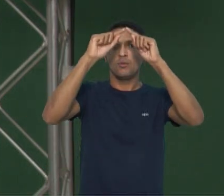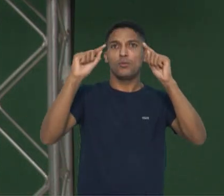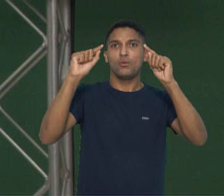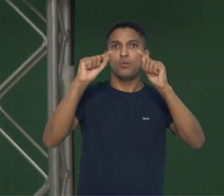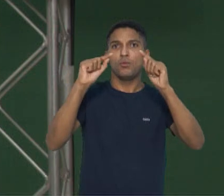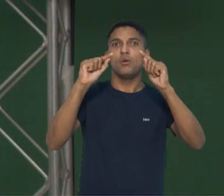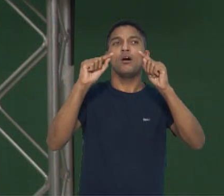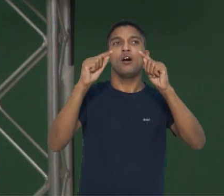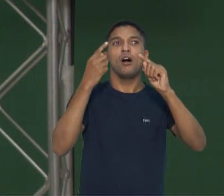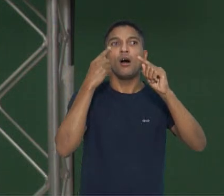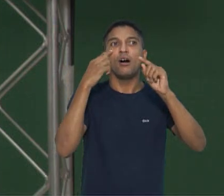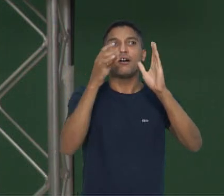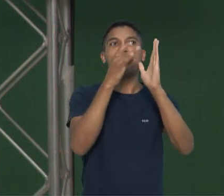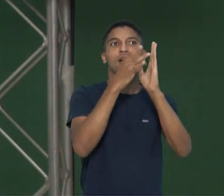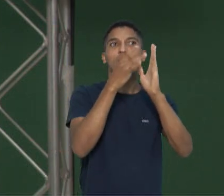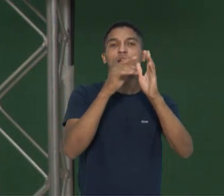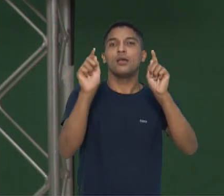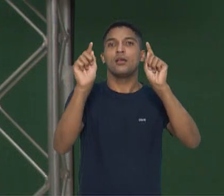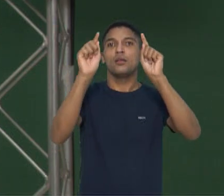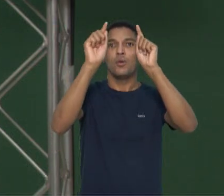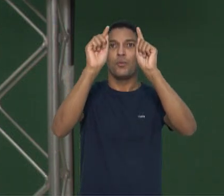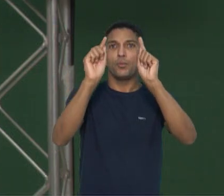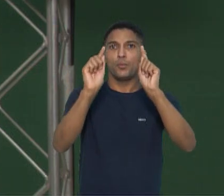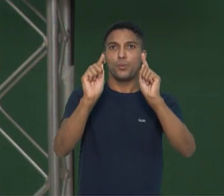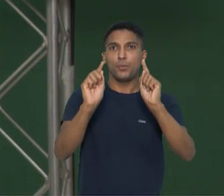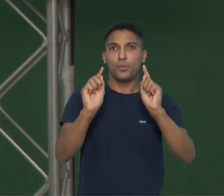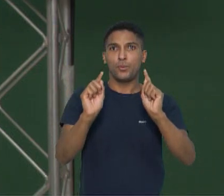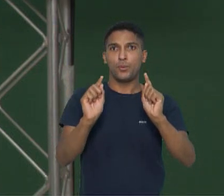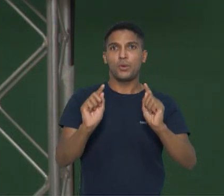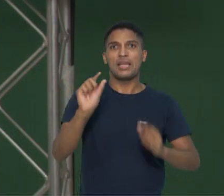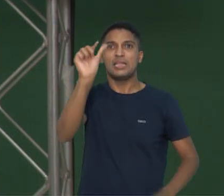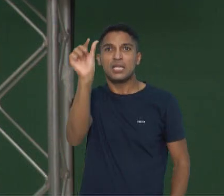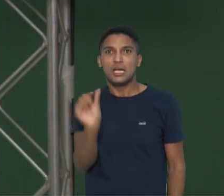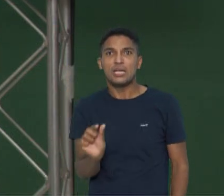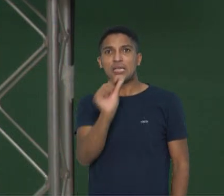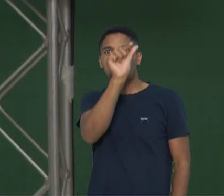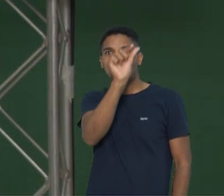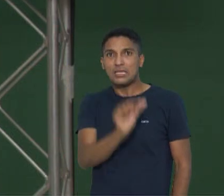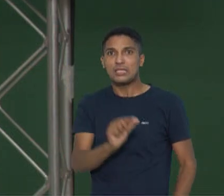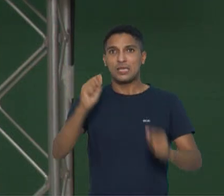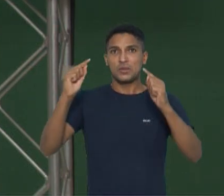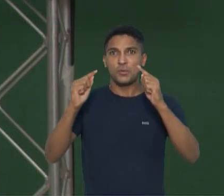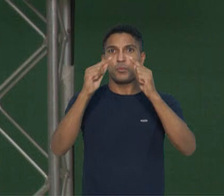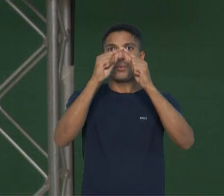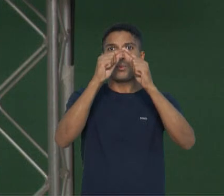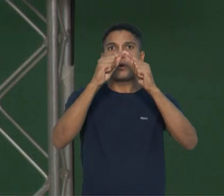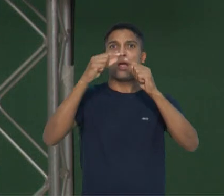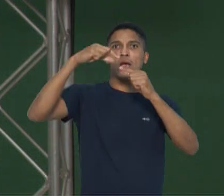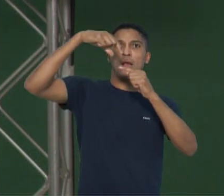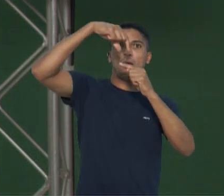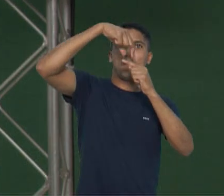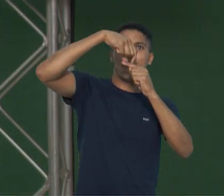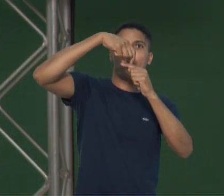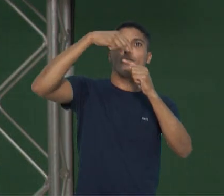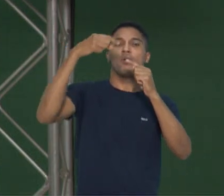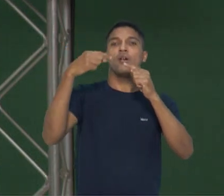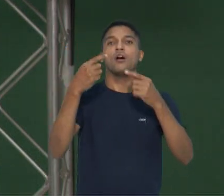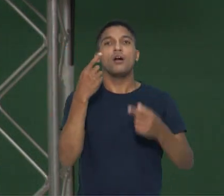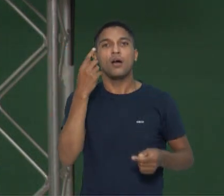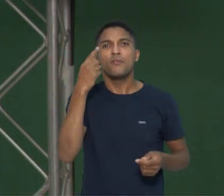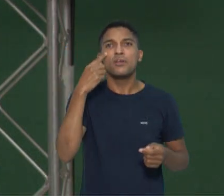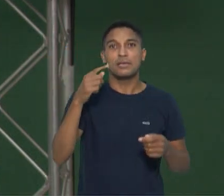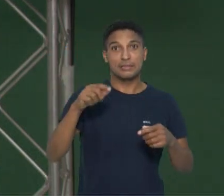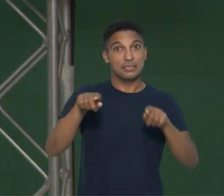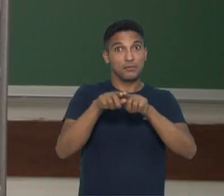bem geométrico, né? Bem abstrato. A gente não reconhece nenhuma figura real, ok? E olha só, eles são simétricos. O que